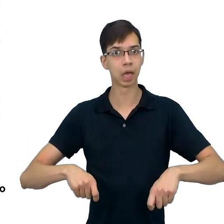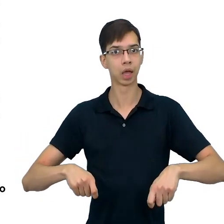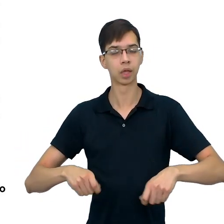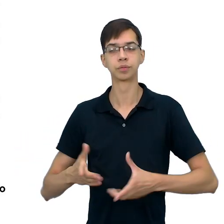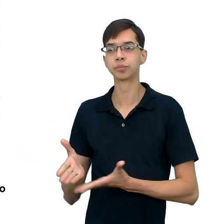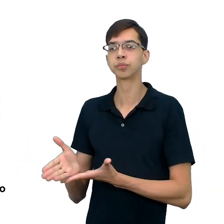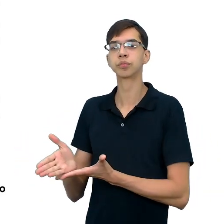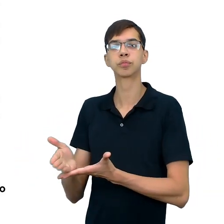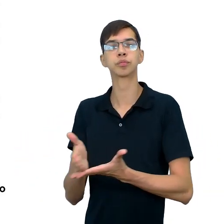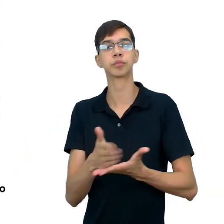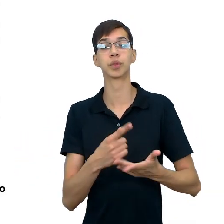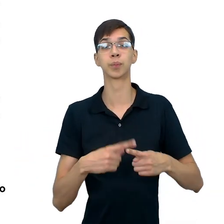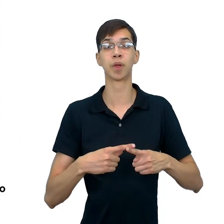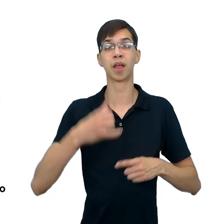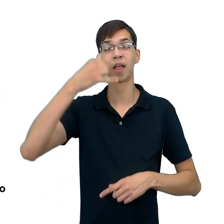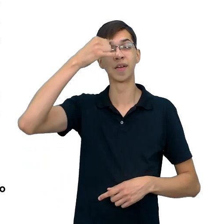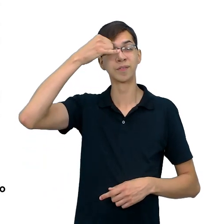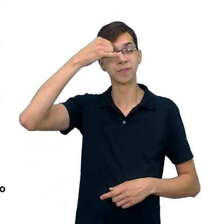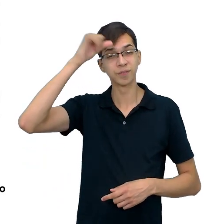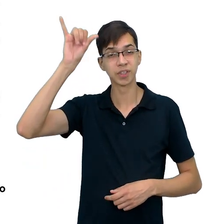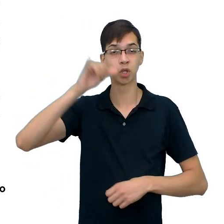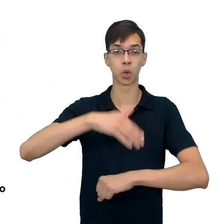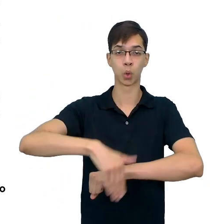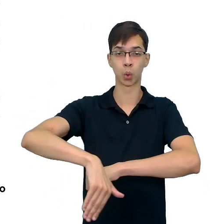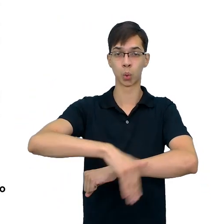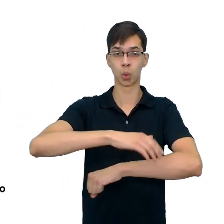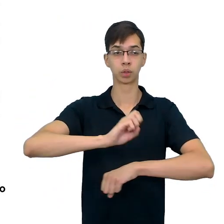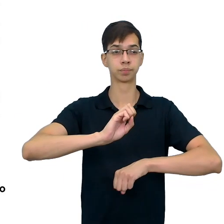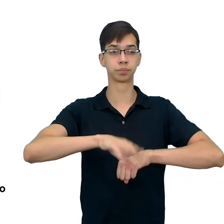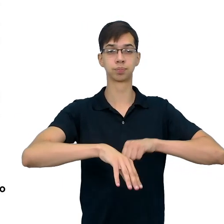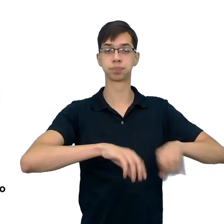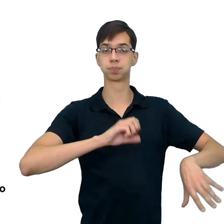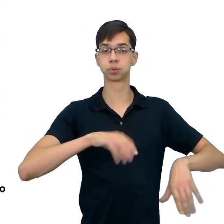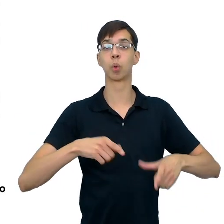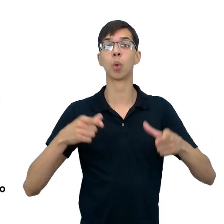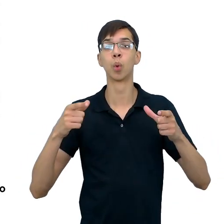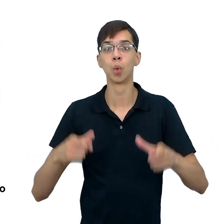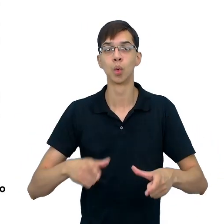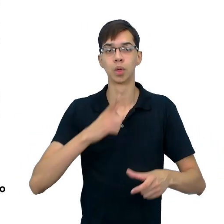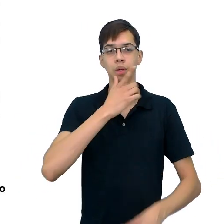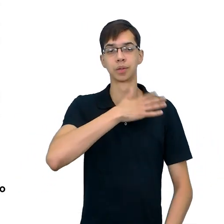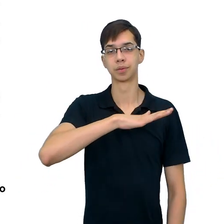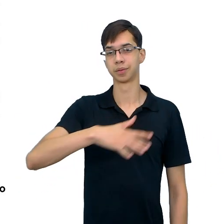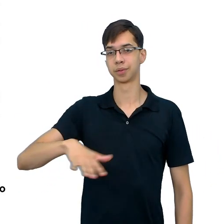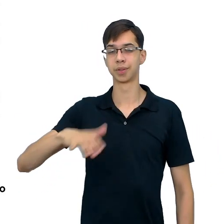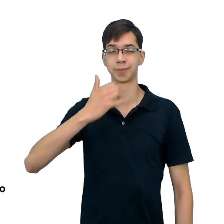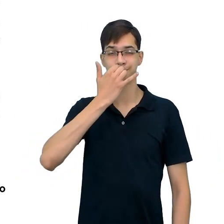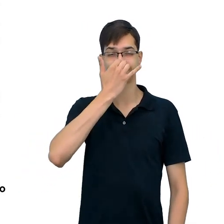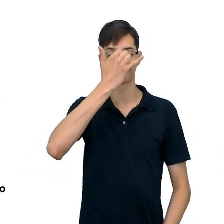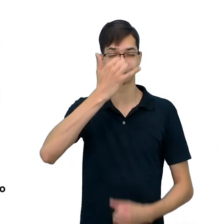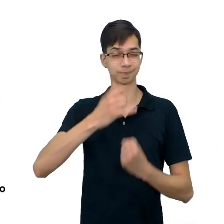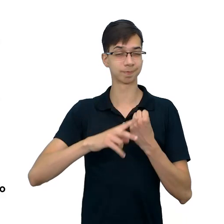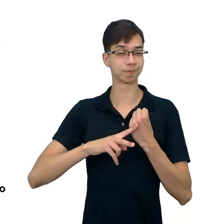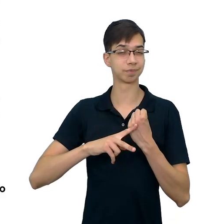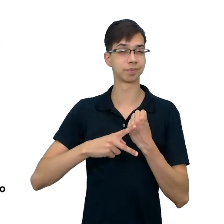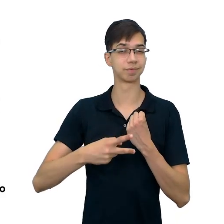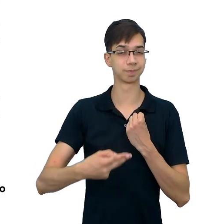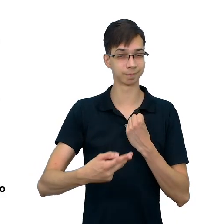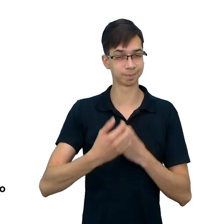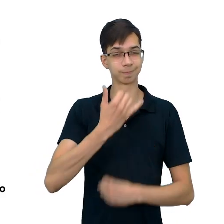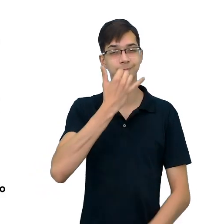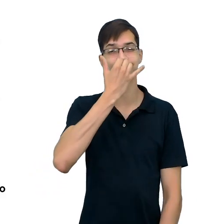eles invadam as ruas, que eles invadam os oceanos e causem um impacto negativo para a natureza.